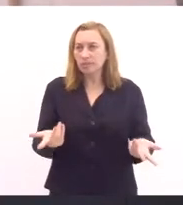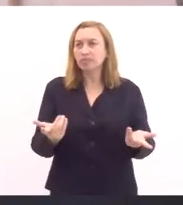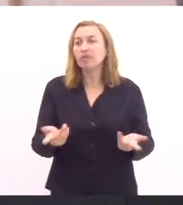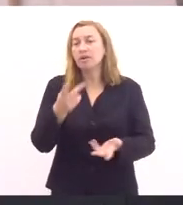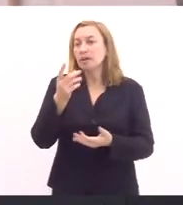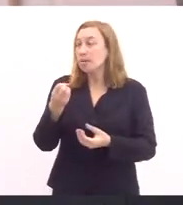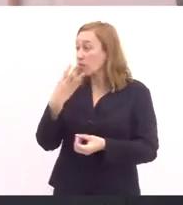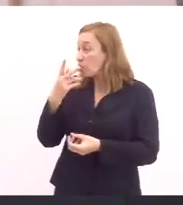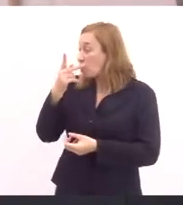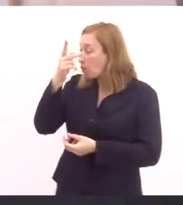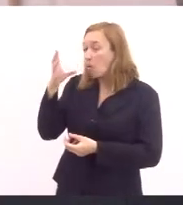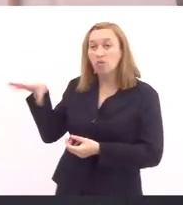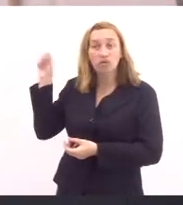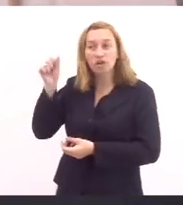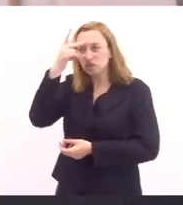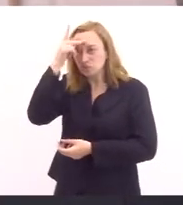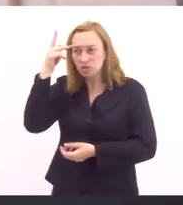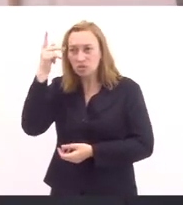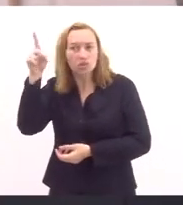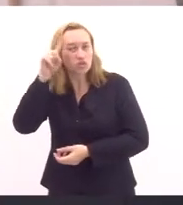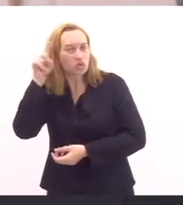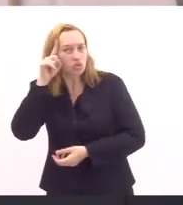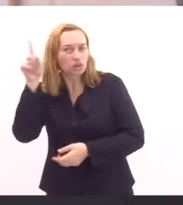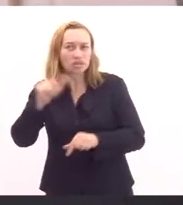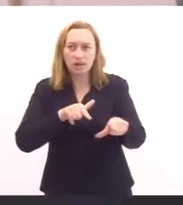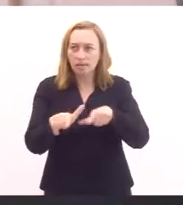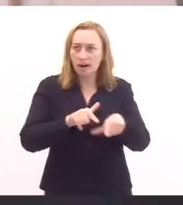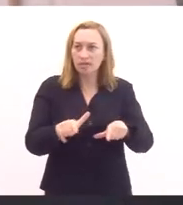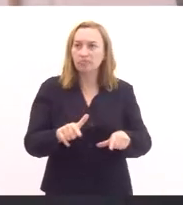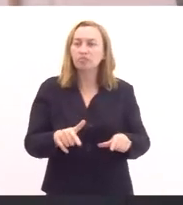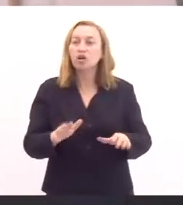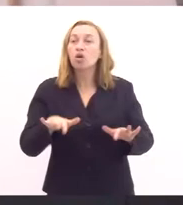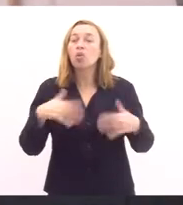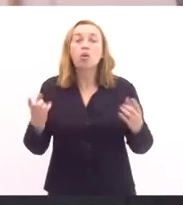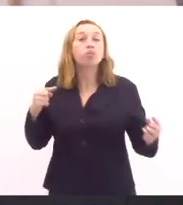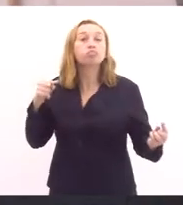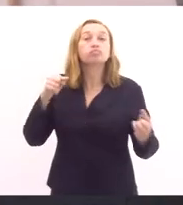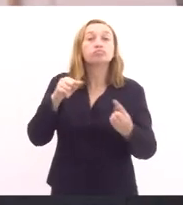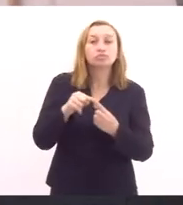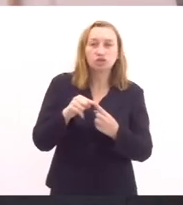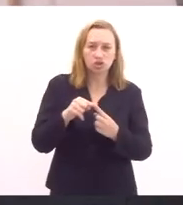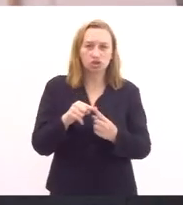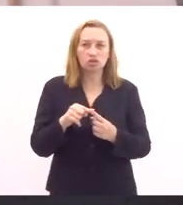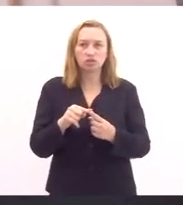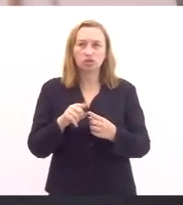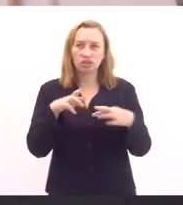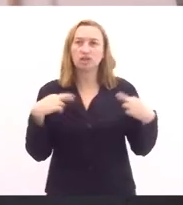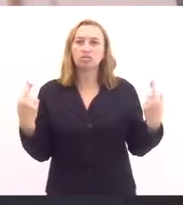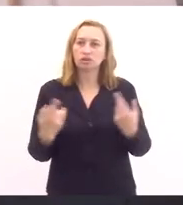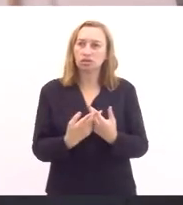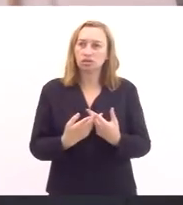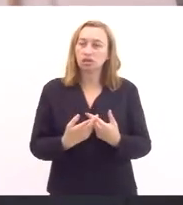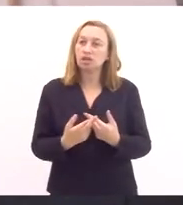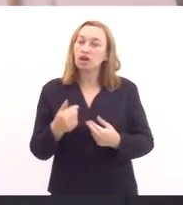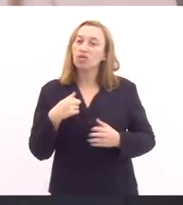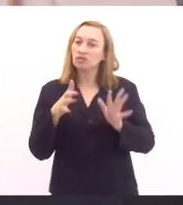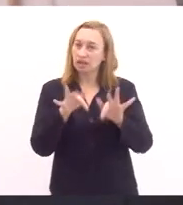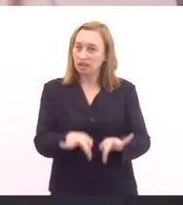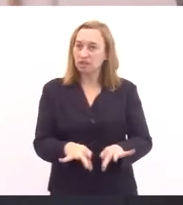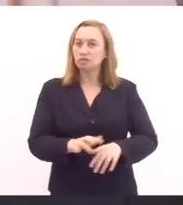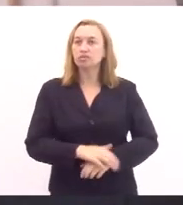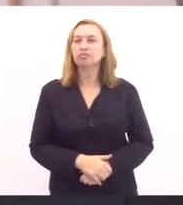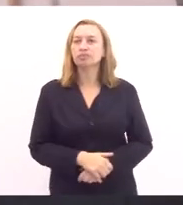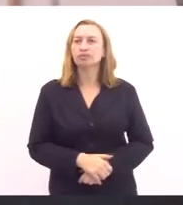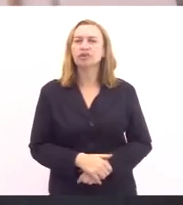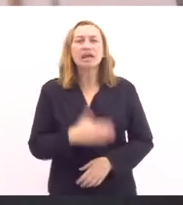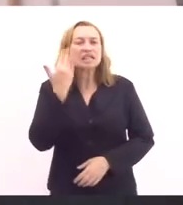pessoas que estão lidando com isso diariamente Então coloca o objetivo dessa audiência com isso encerro